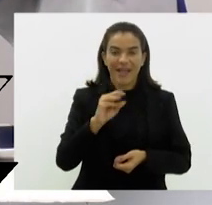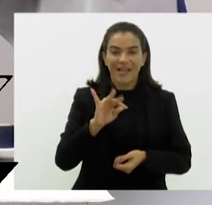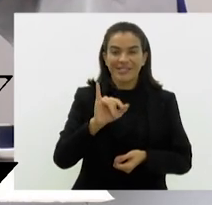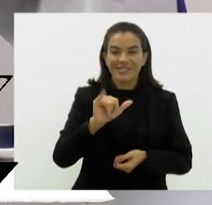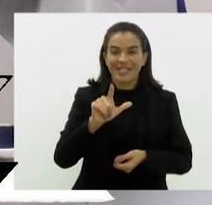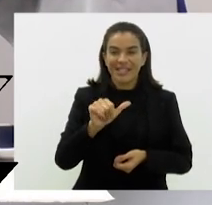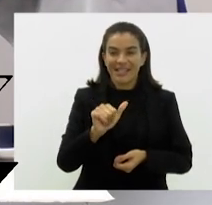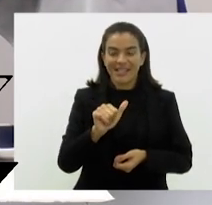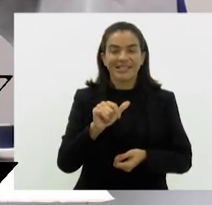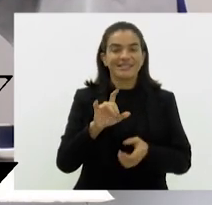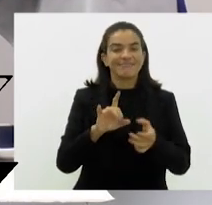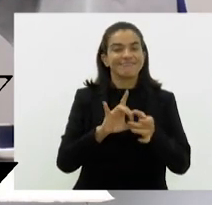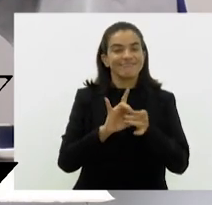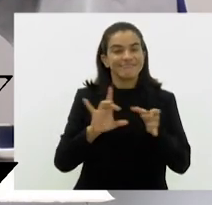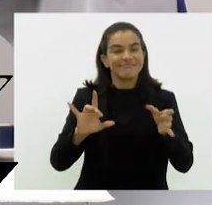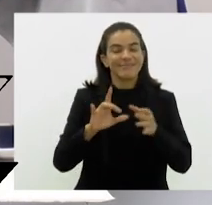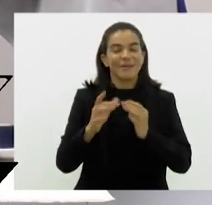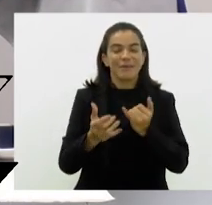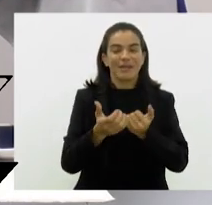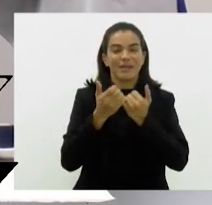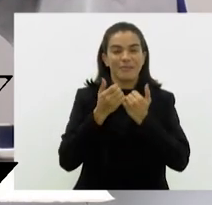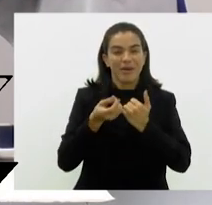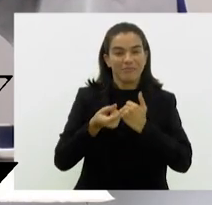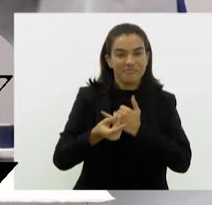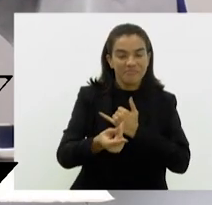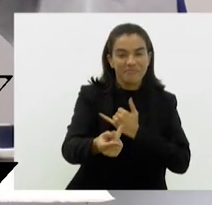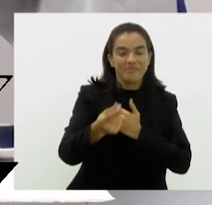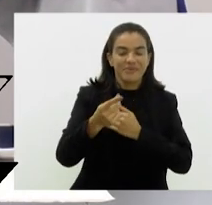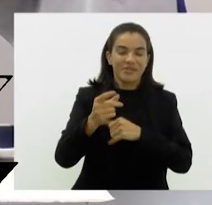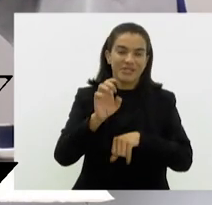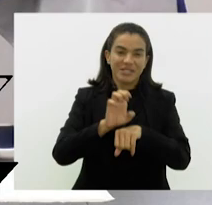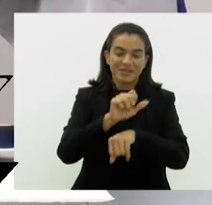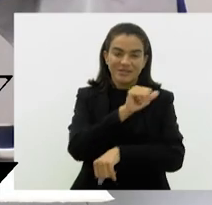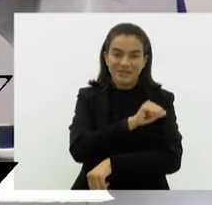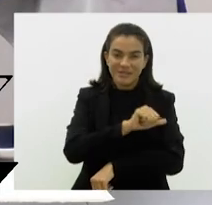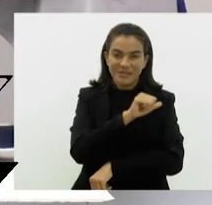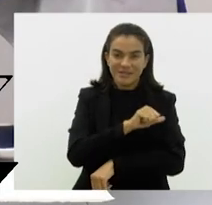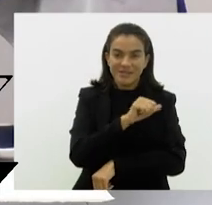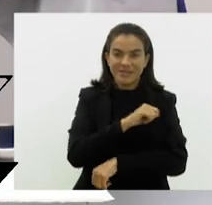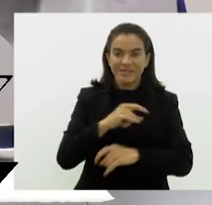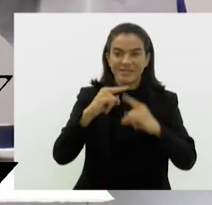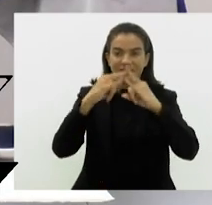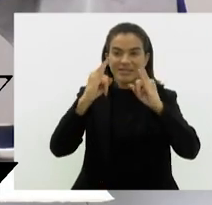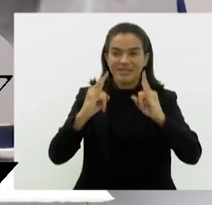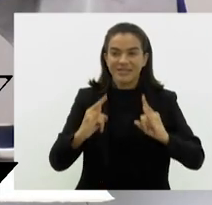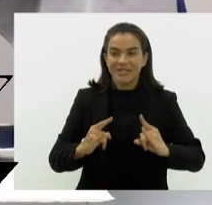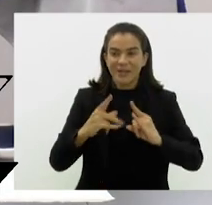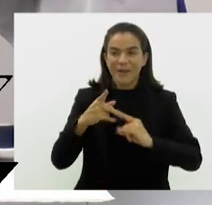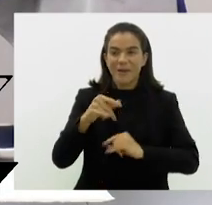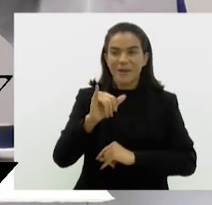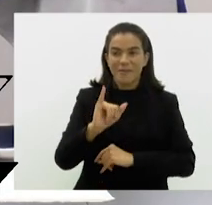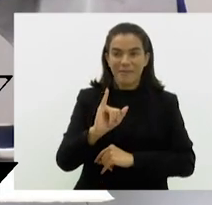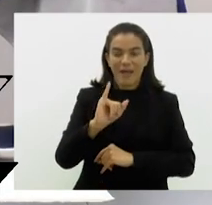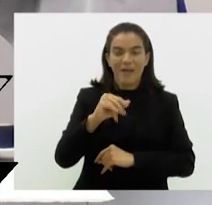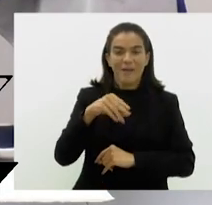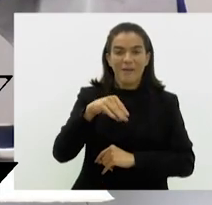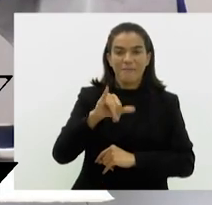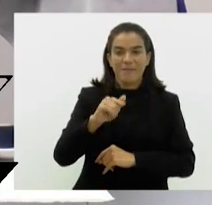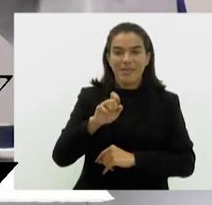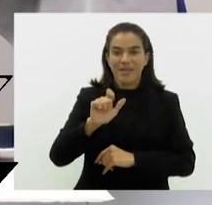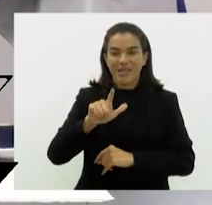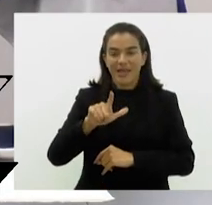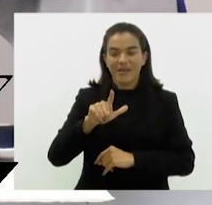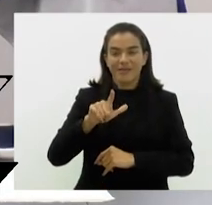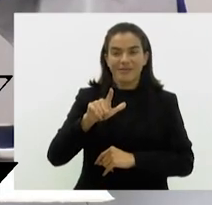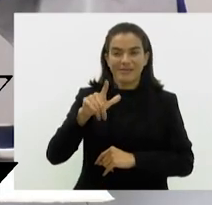Nunes, que declara como patrimônio imaterial do Estado do Rio de Janeiro a cabana do pai Miguel das Almas. Para